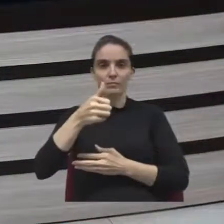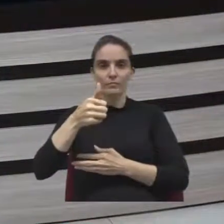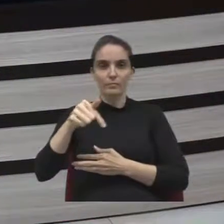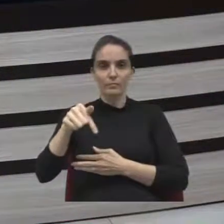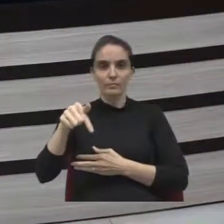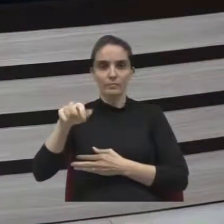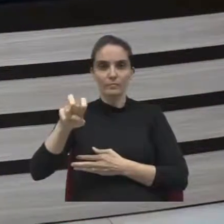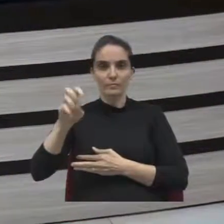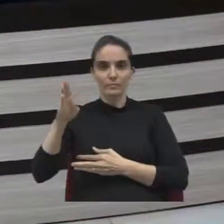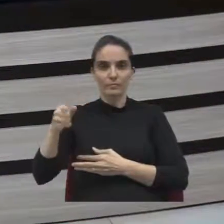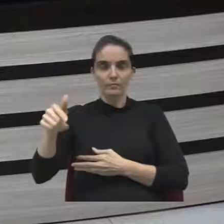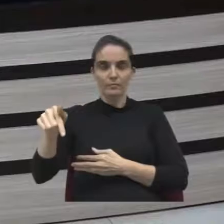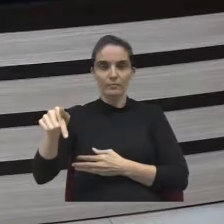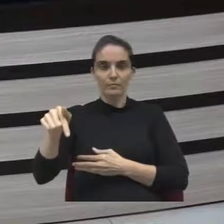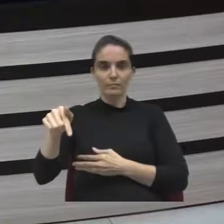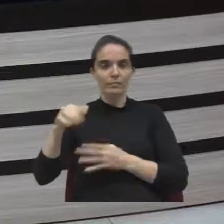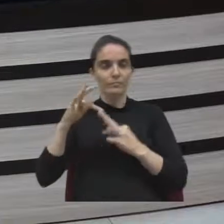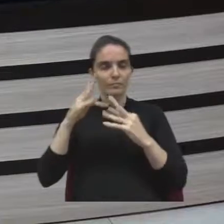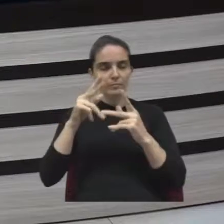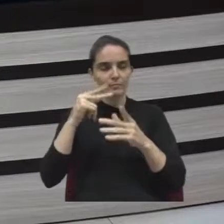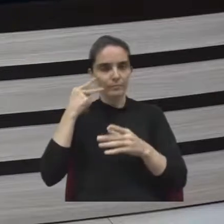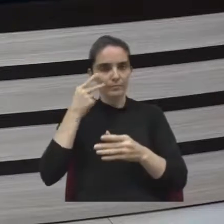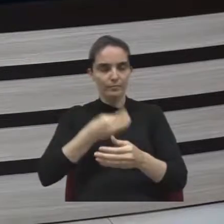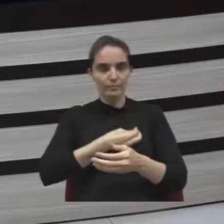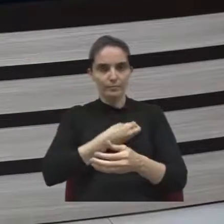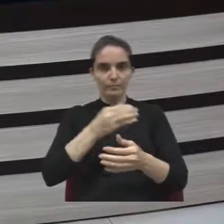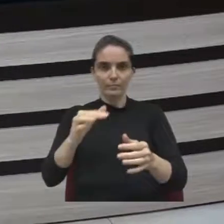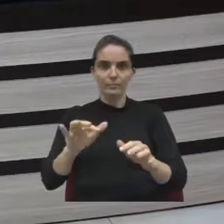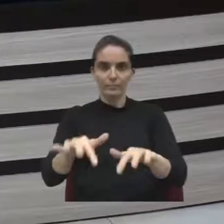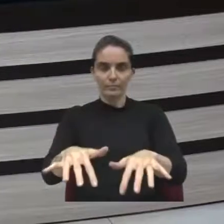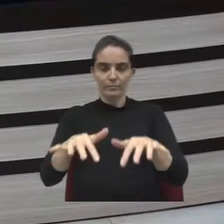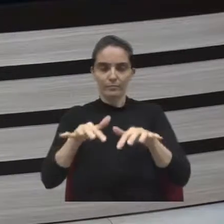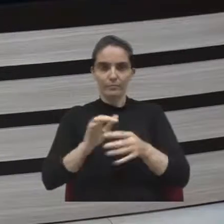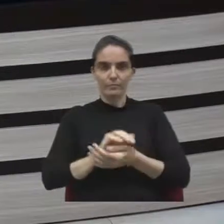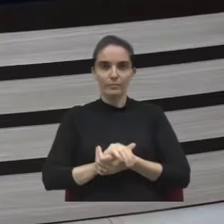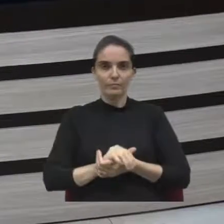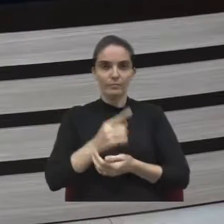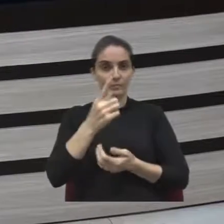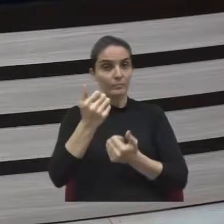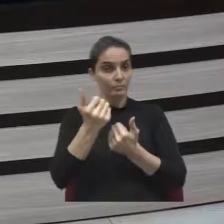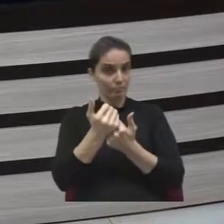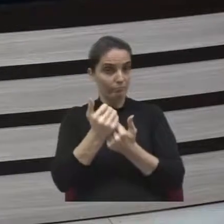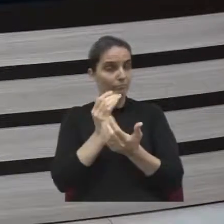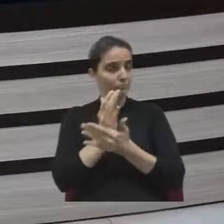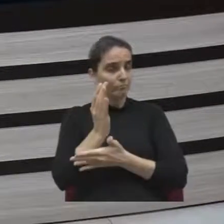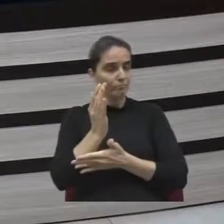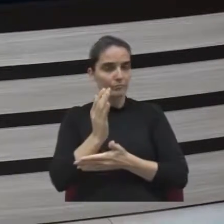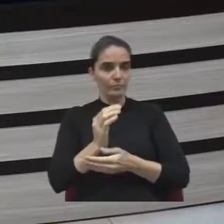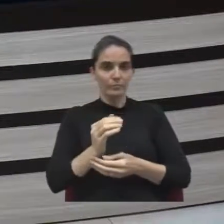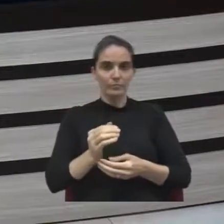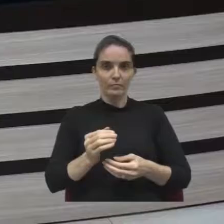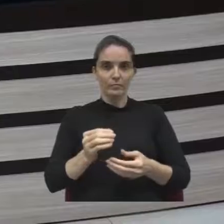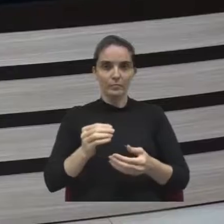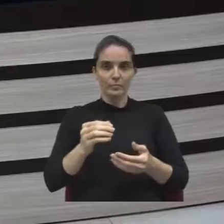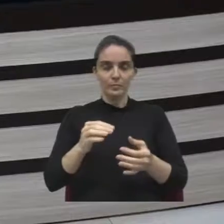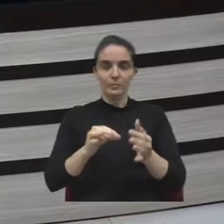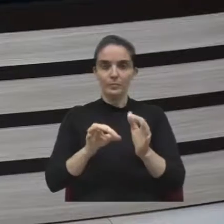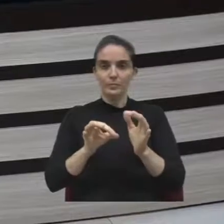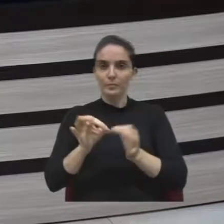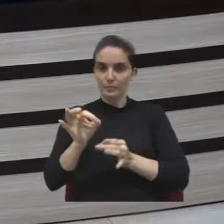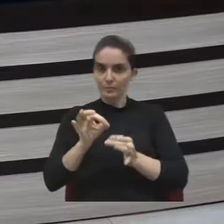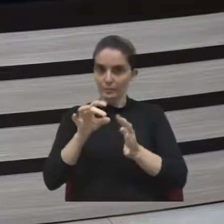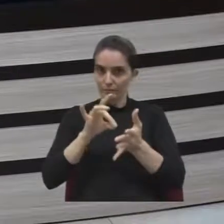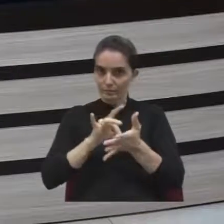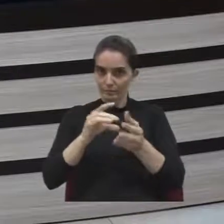3175/17, por todos os vereadores presentes no plenário. Uma vez aprovado o substitutivo, fica prejudicado o projeto original.